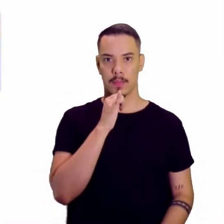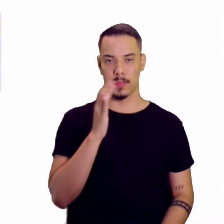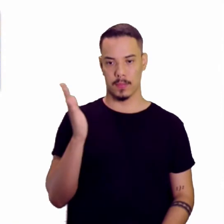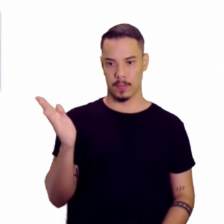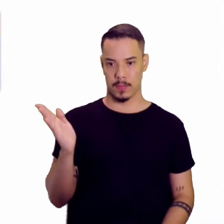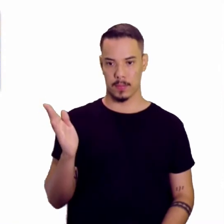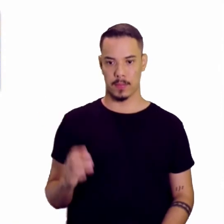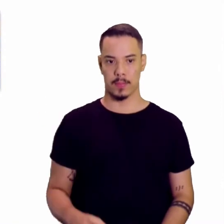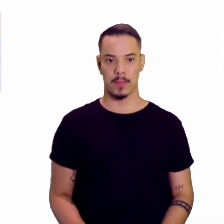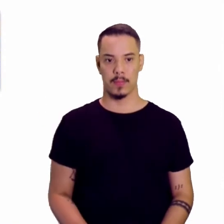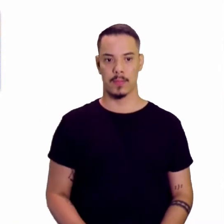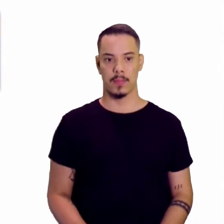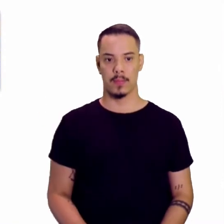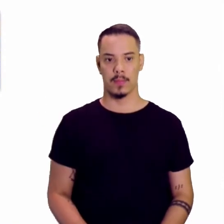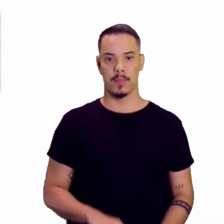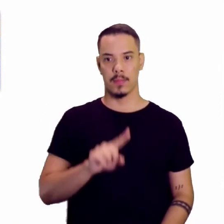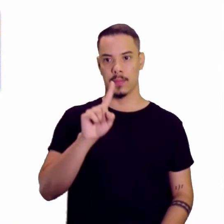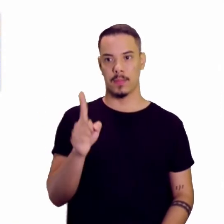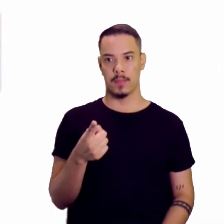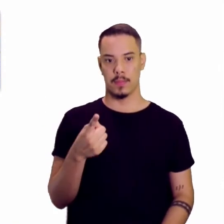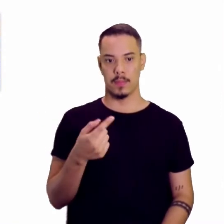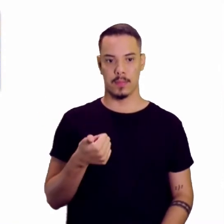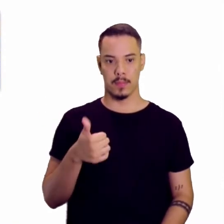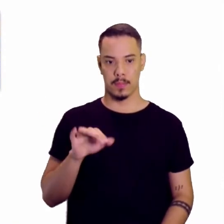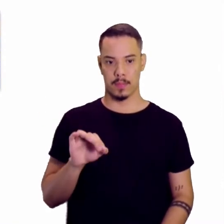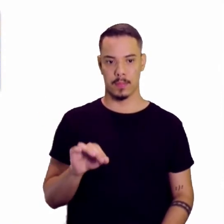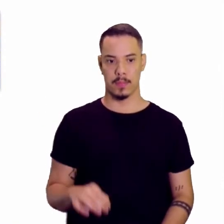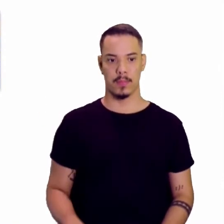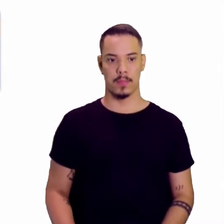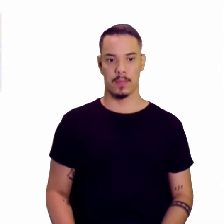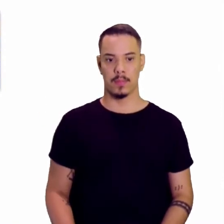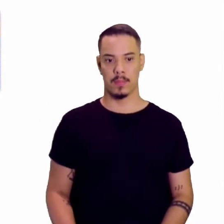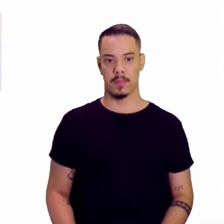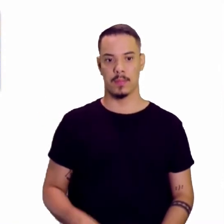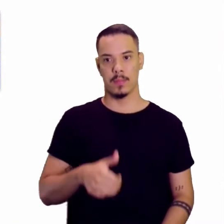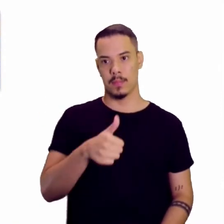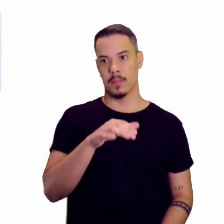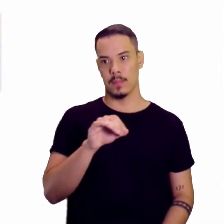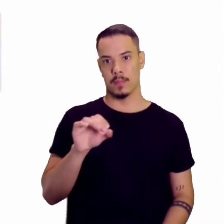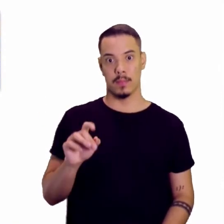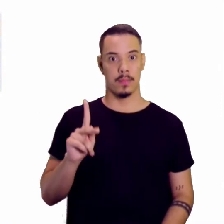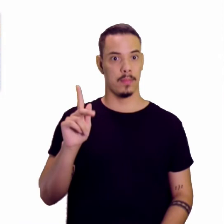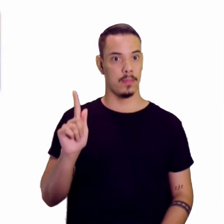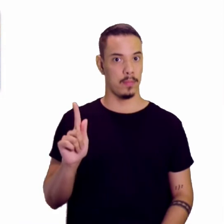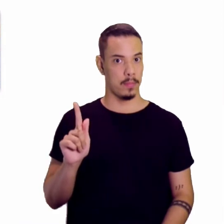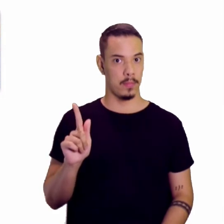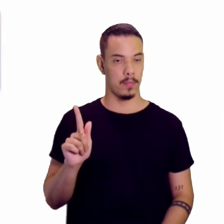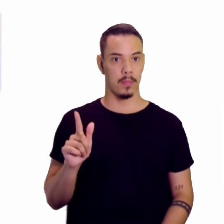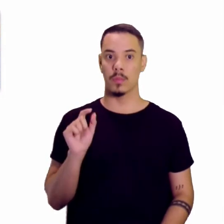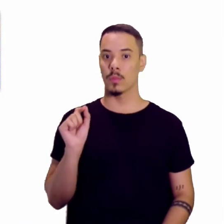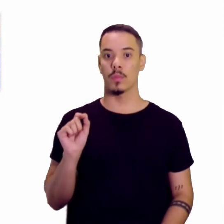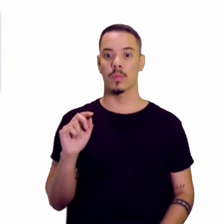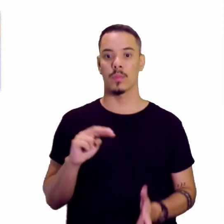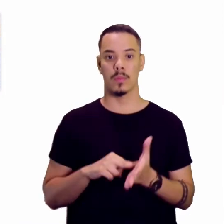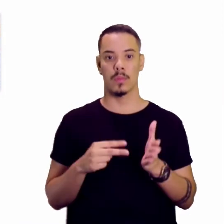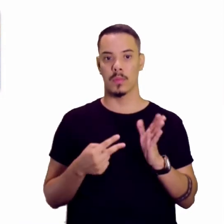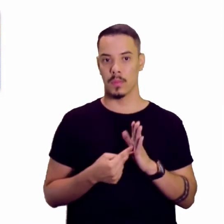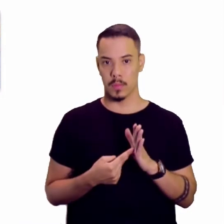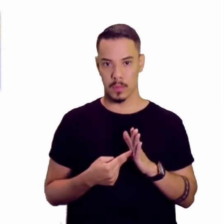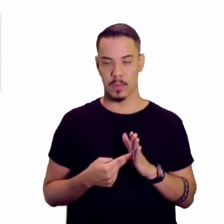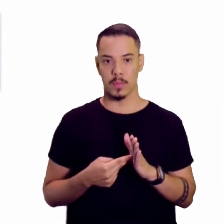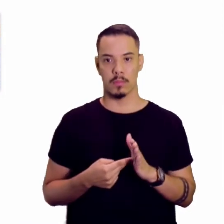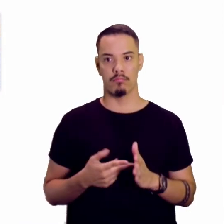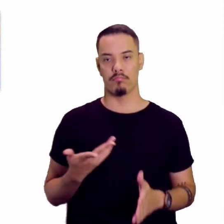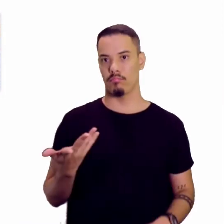peso, que é 1000, dividir pelo valor de G. Considerar 10, 100 kg. 100 kg. Aí o que seria de 100 kg? Será que o tanque